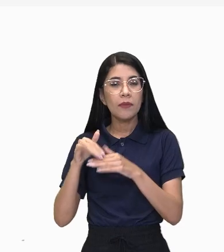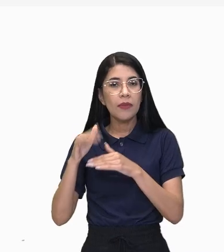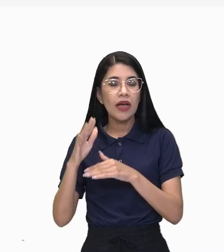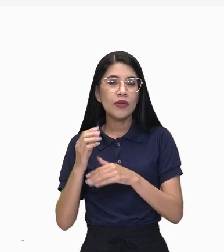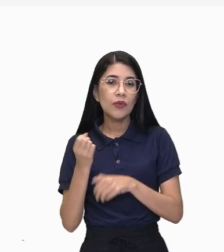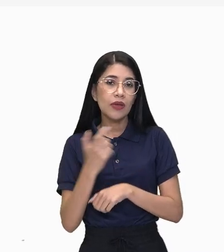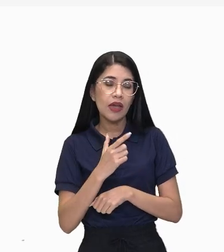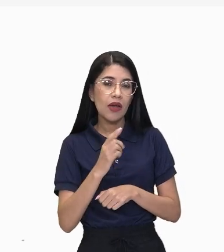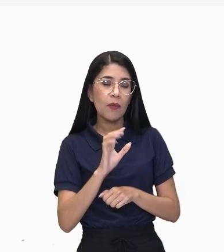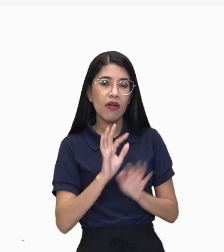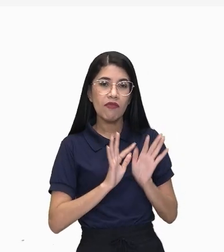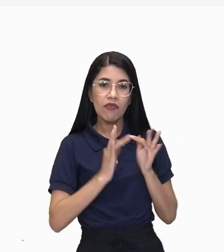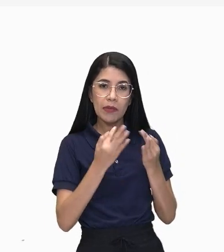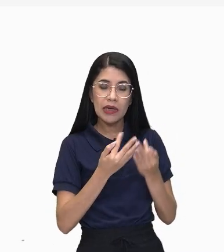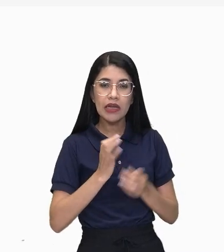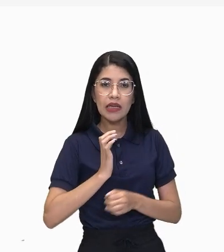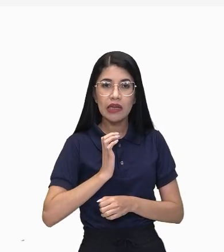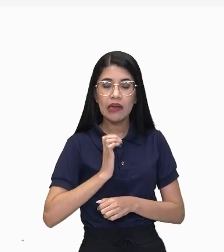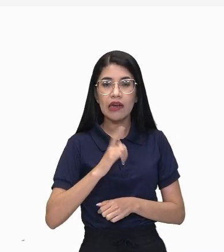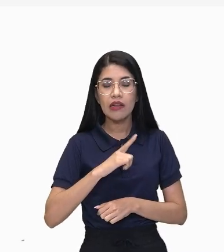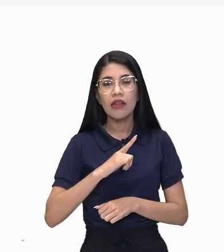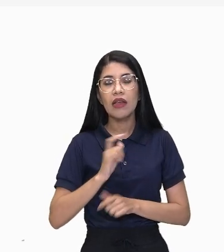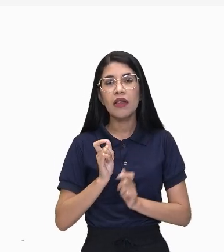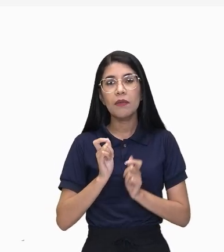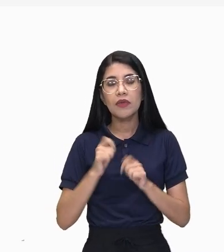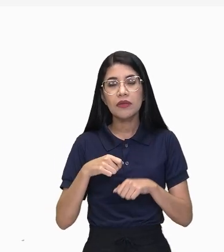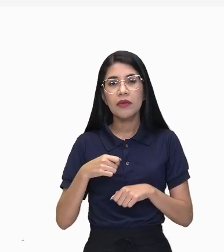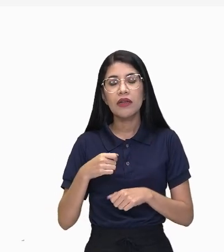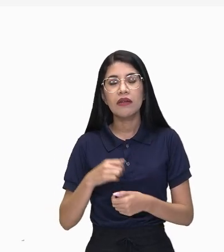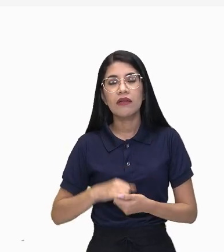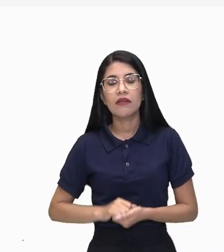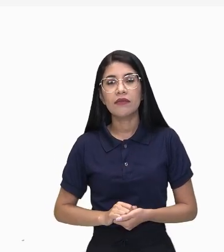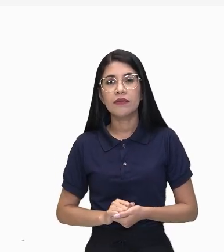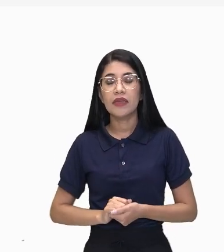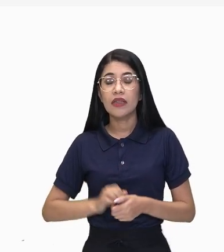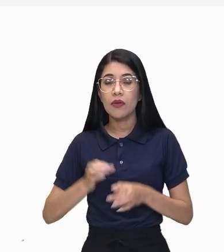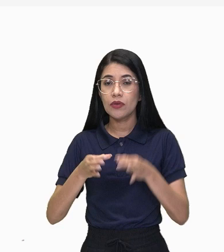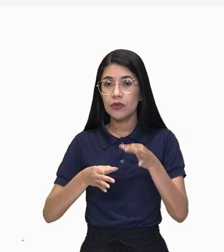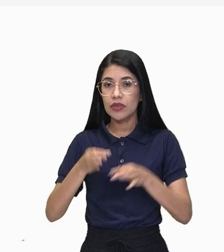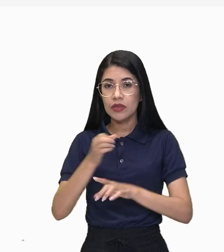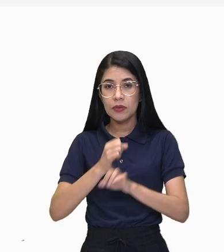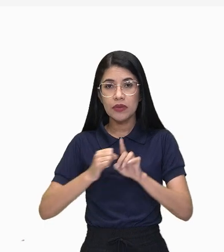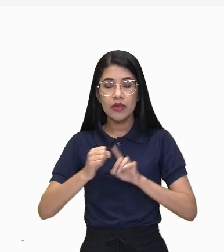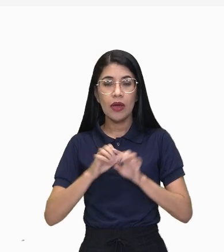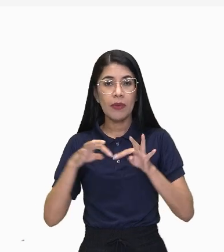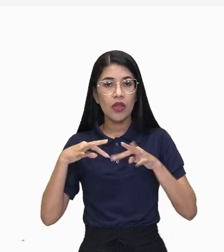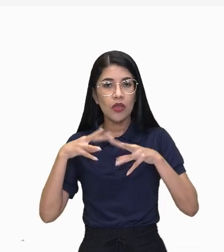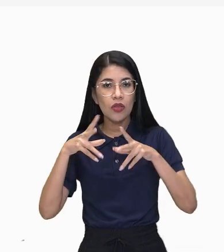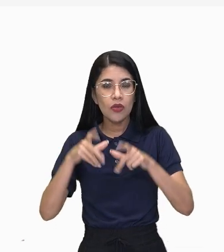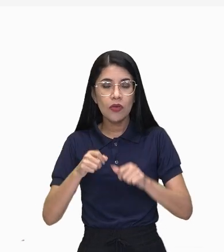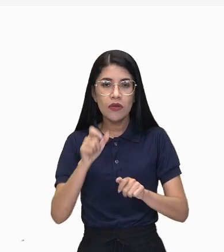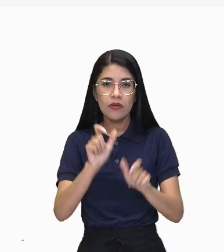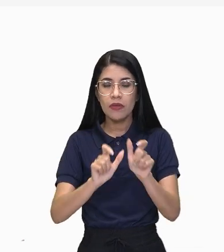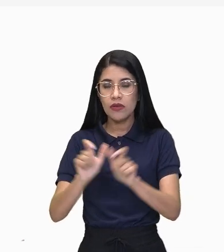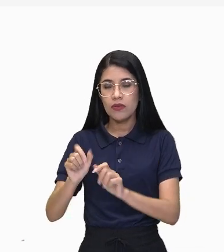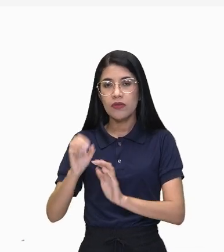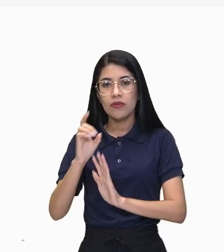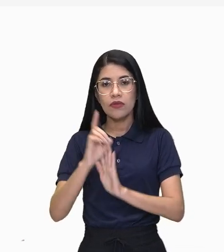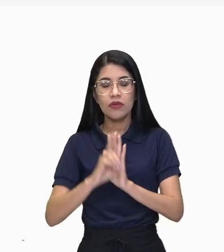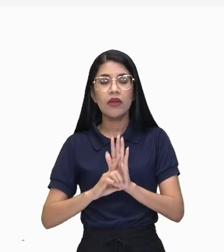professor? Exatamente. Então, justiça social é para todos, né? Para a sociedade como um todo. É o